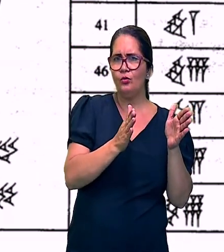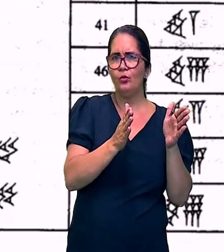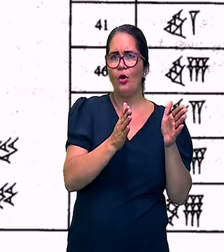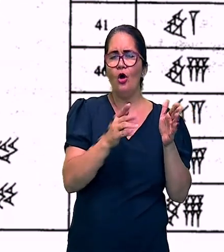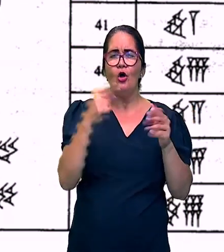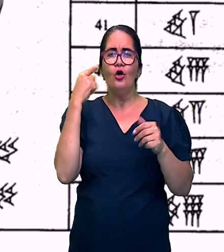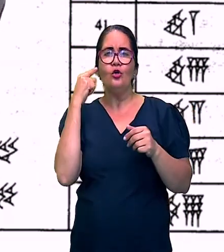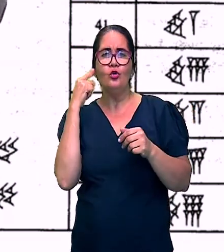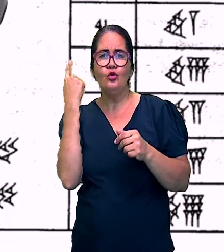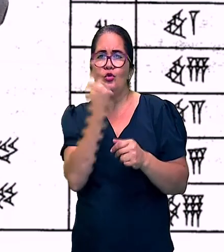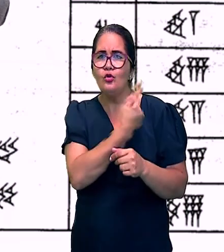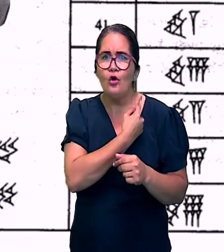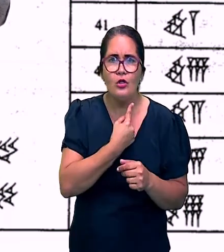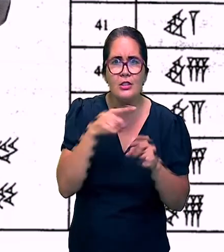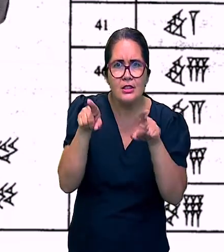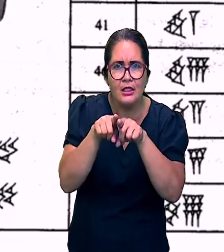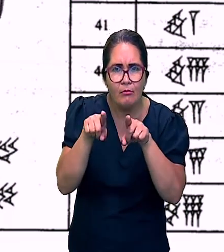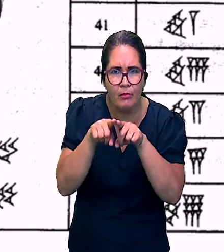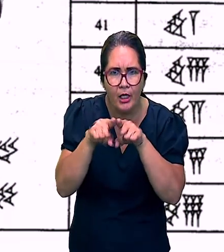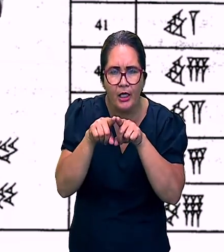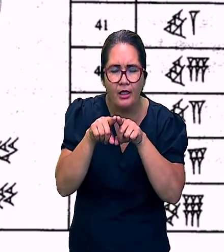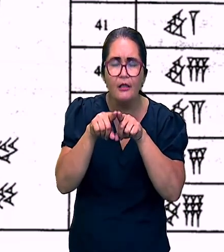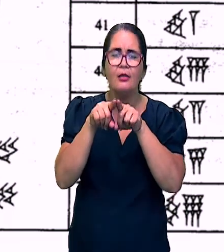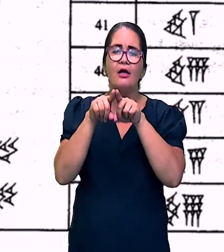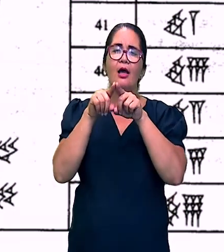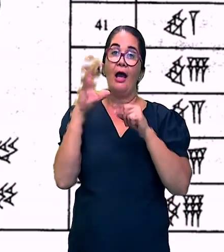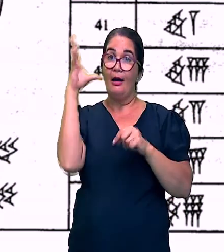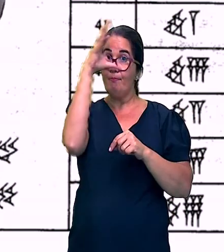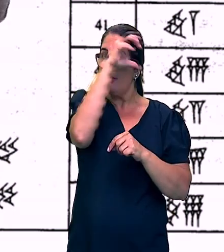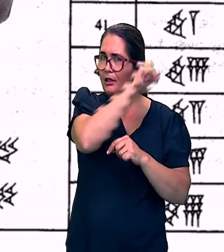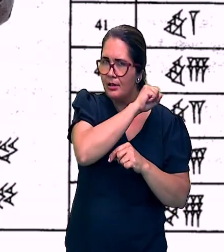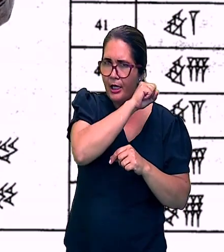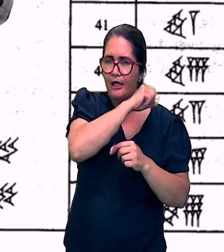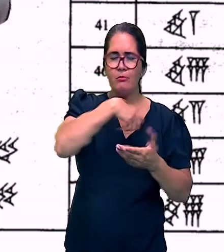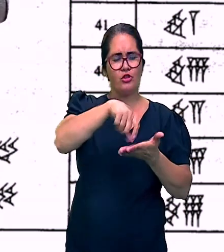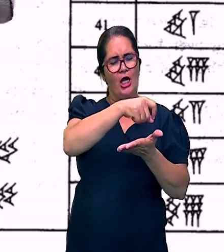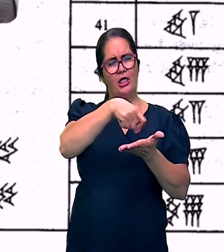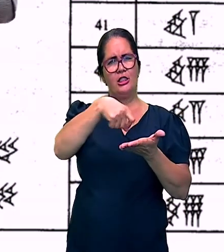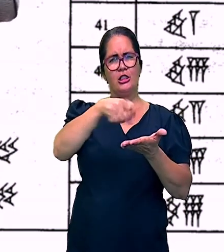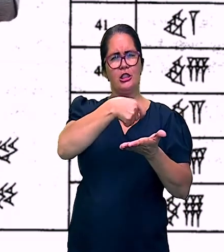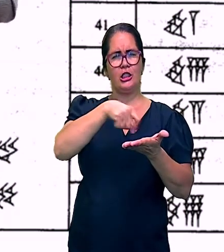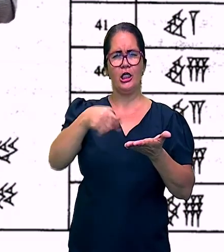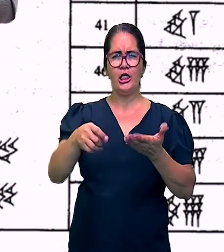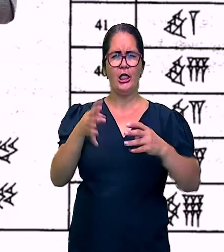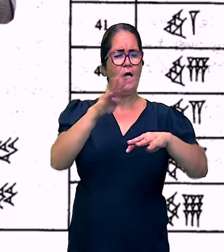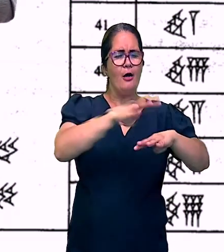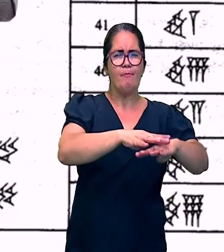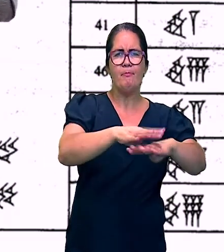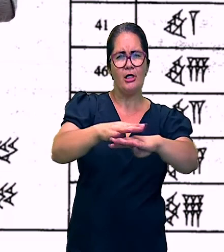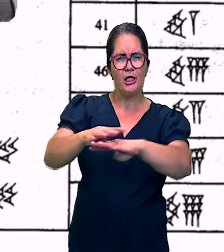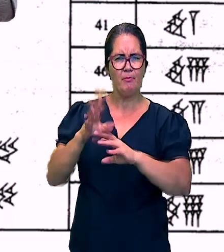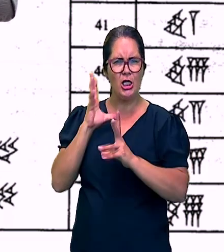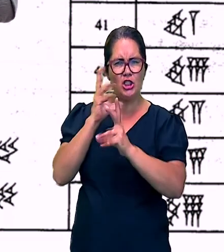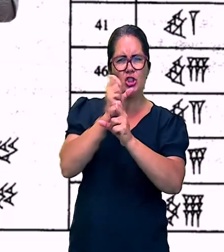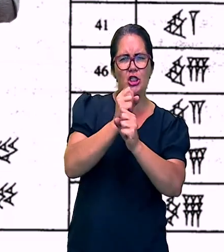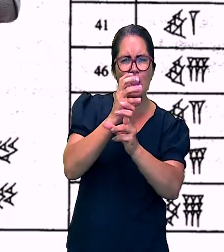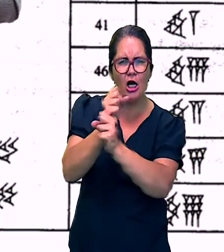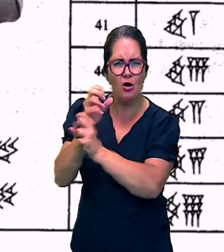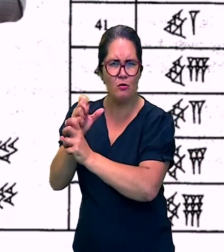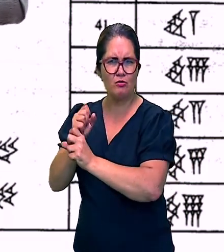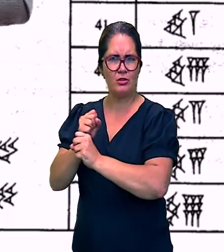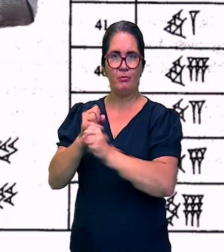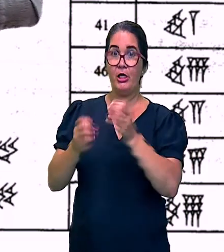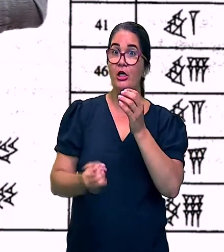a escrita com suas diferenças de caracteres, as formas de cálculos e o sistema